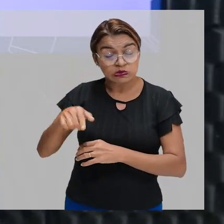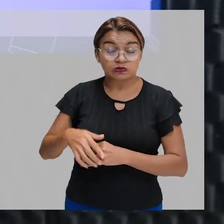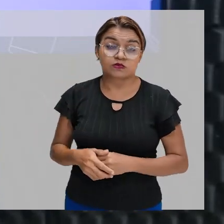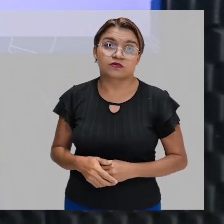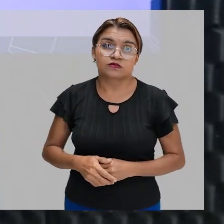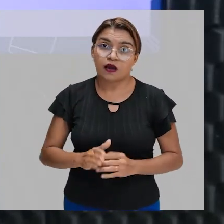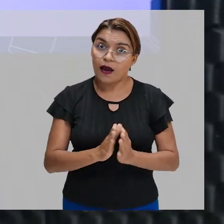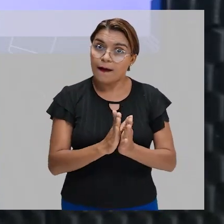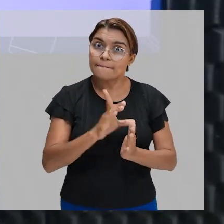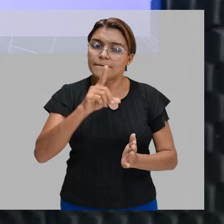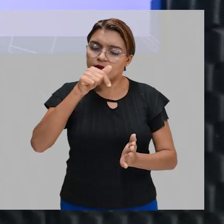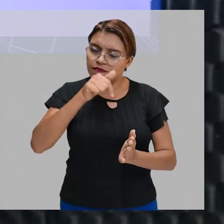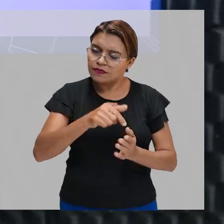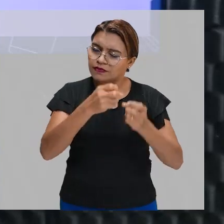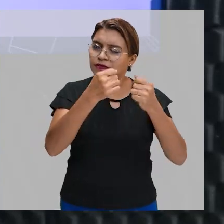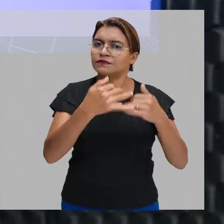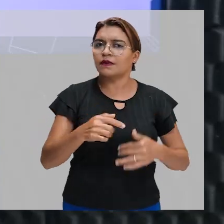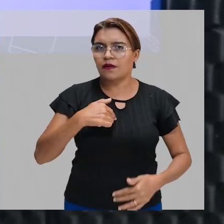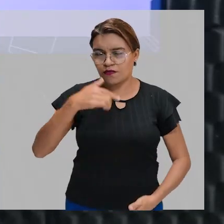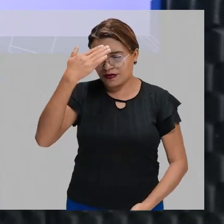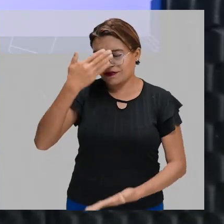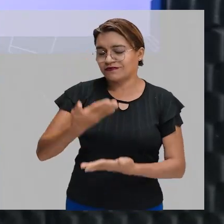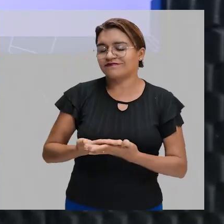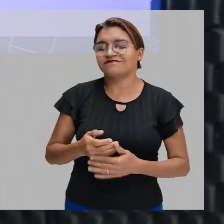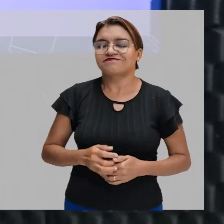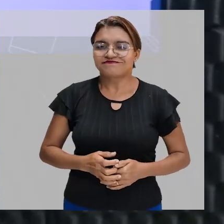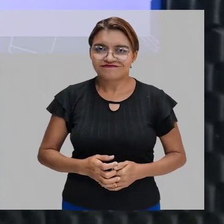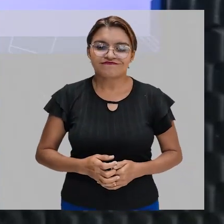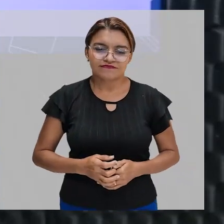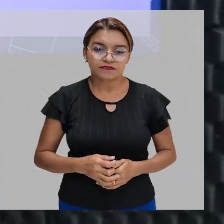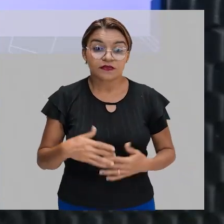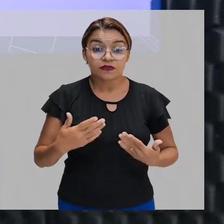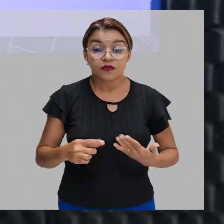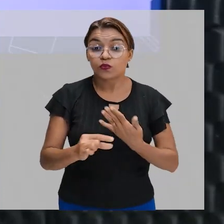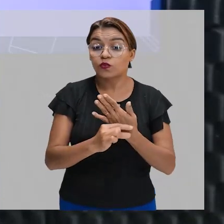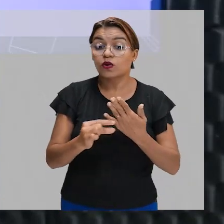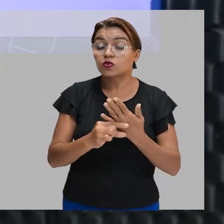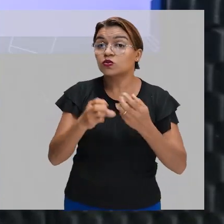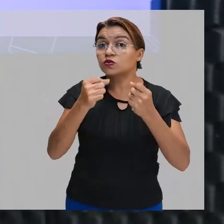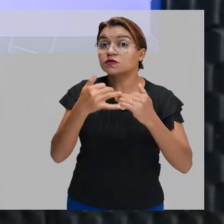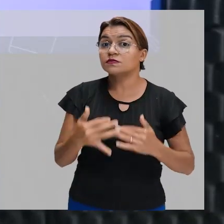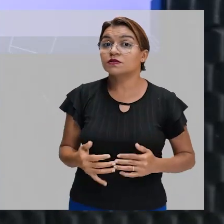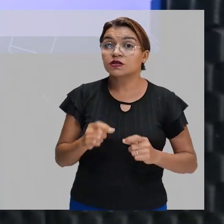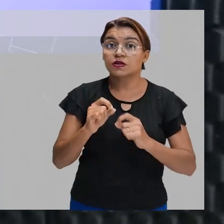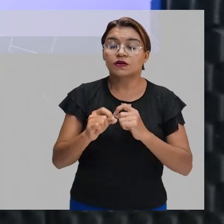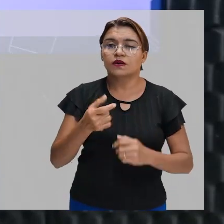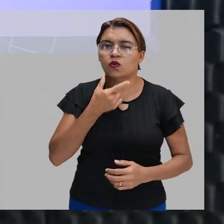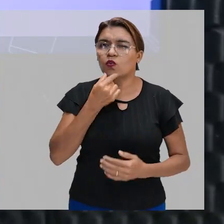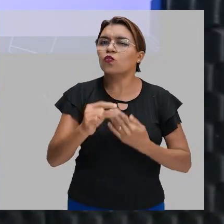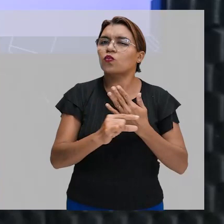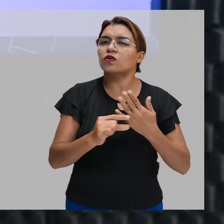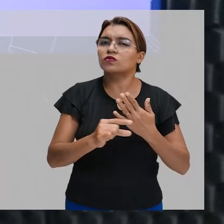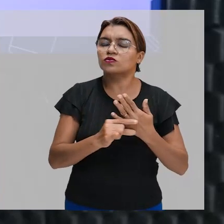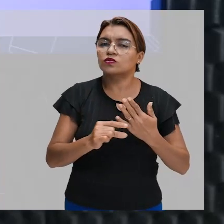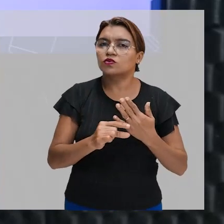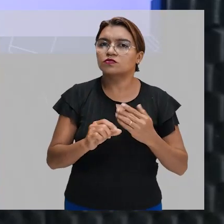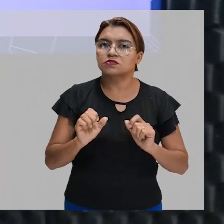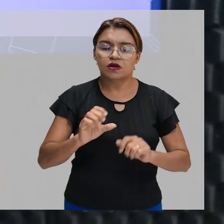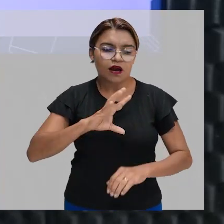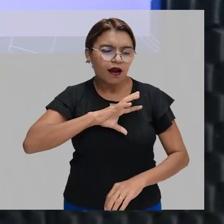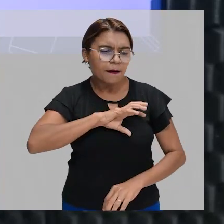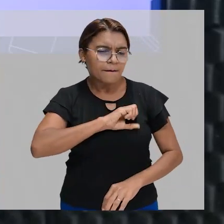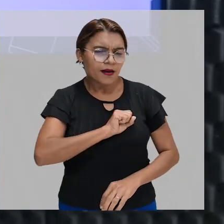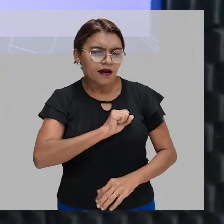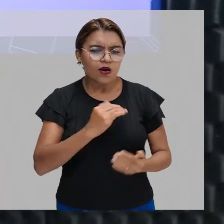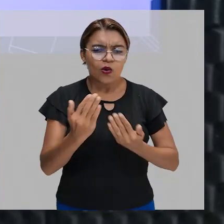a Bíblia e eu acredito então o autor aqui já tá chamando o amar de inferno por isso